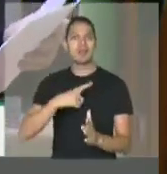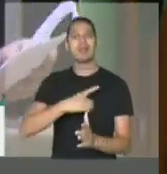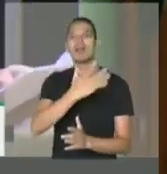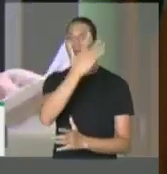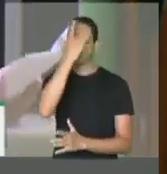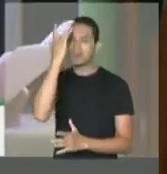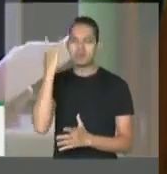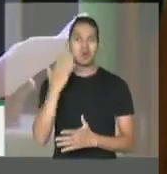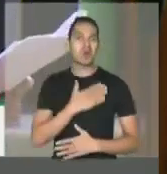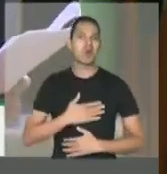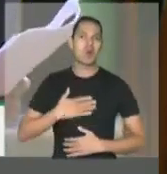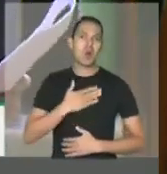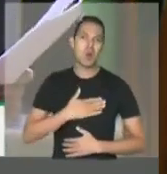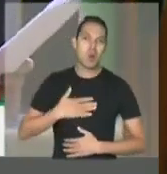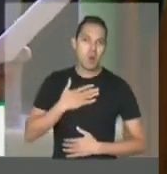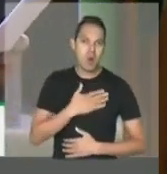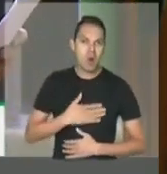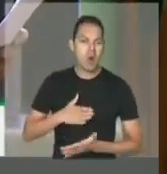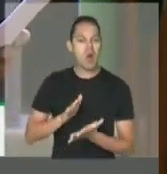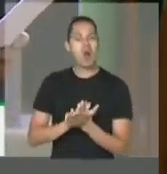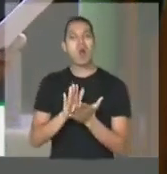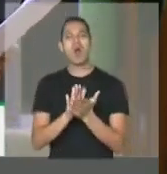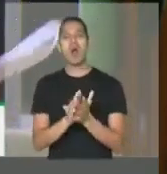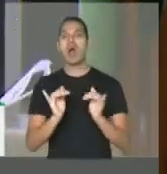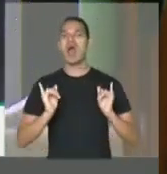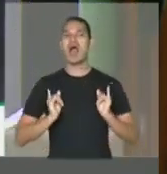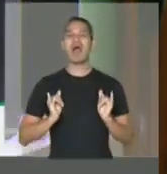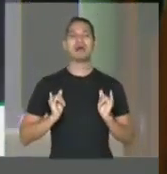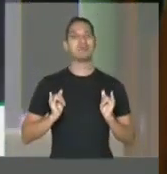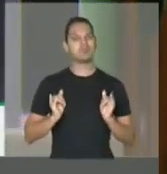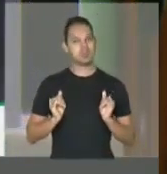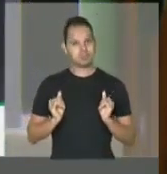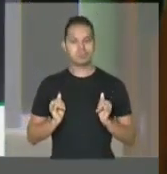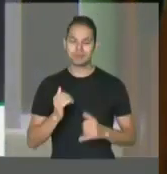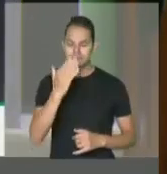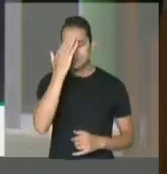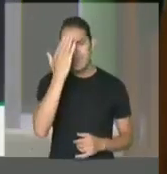gente aplaudindo isso e sem fazer absolutamente nada. Muito obrigado.